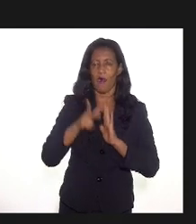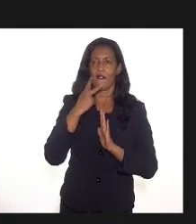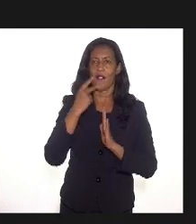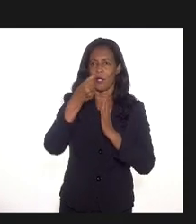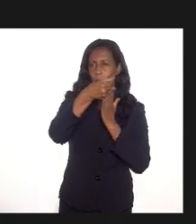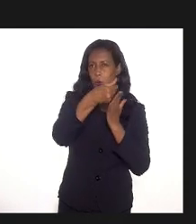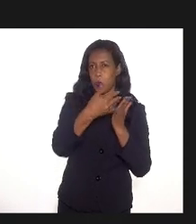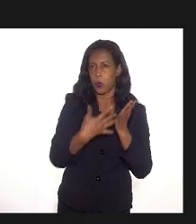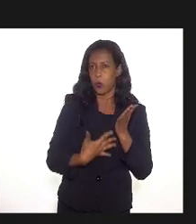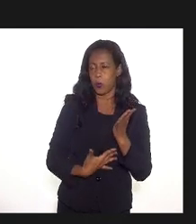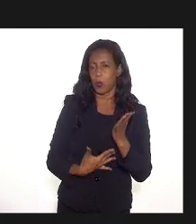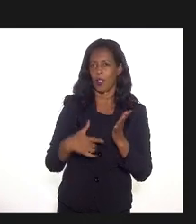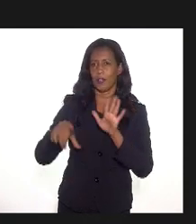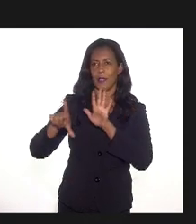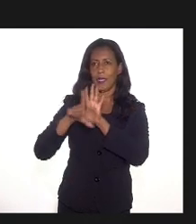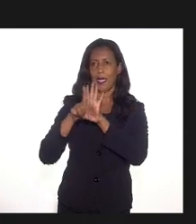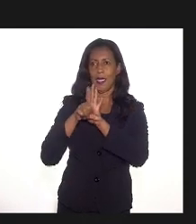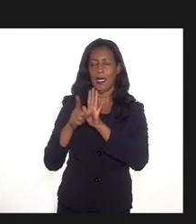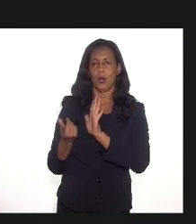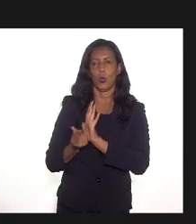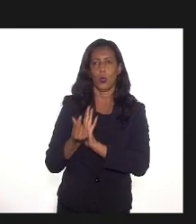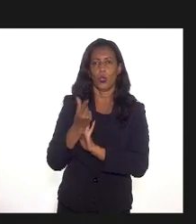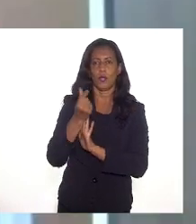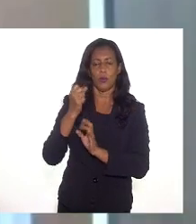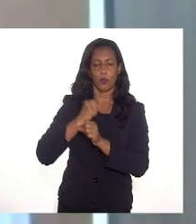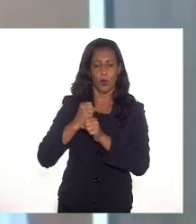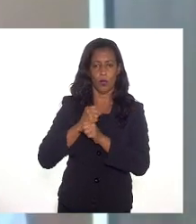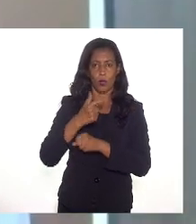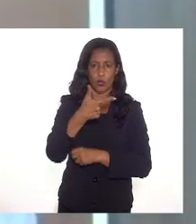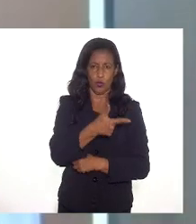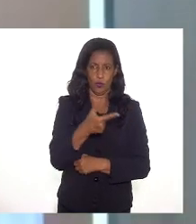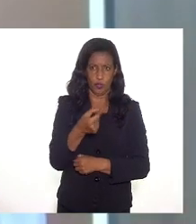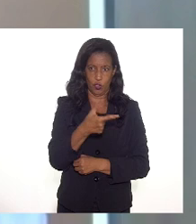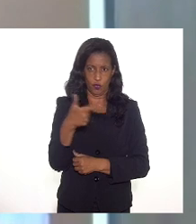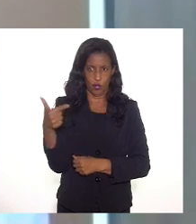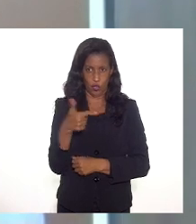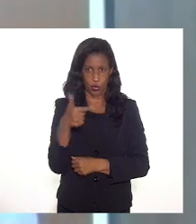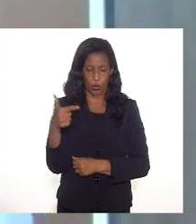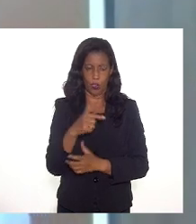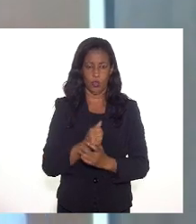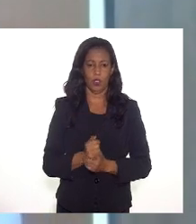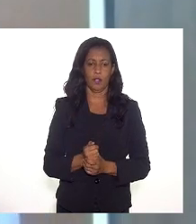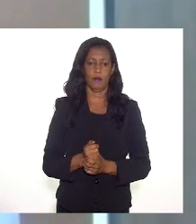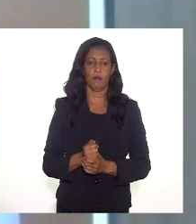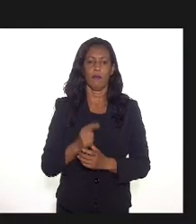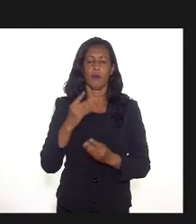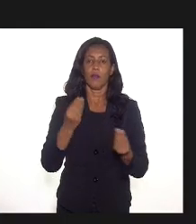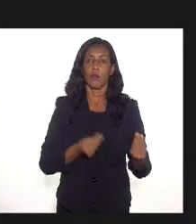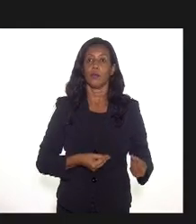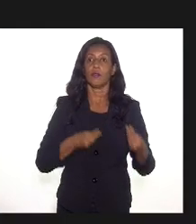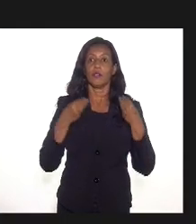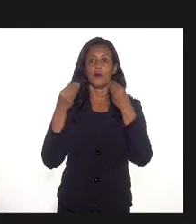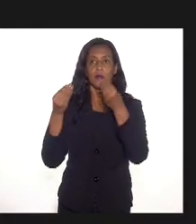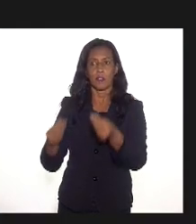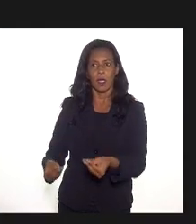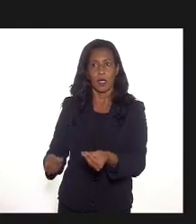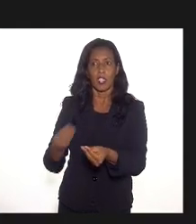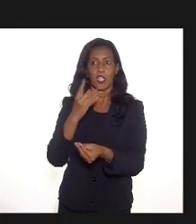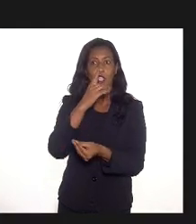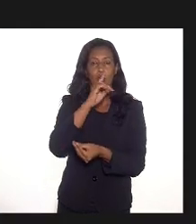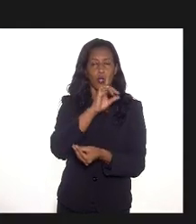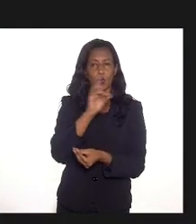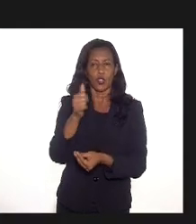diretrizes para elaboração da lei do orçamento anual de 2022 e da outra providência, deverão ser entregues nos dias